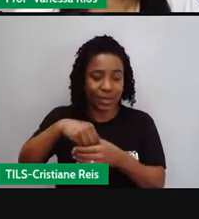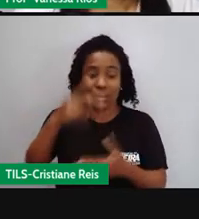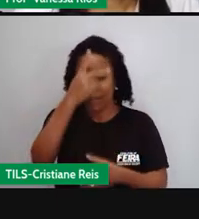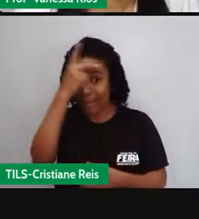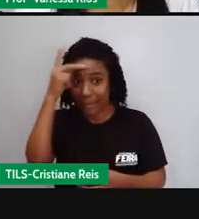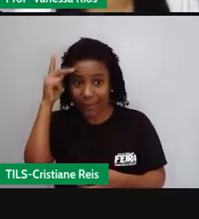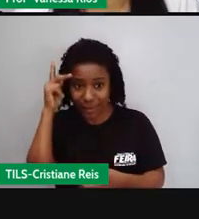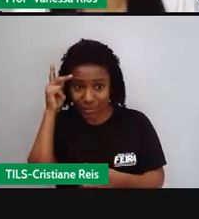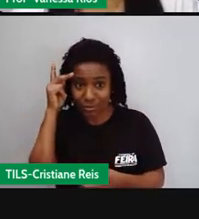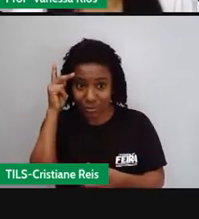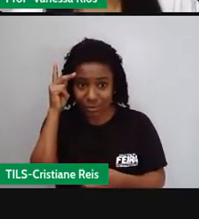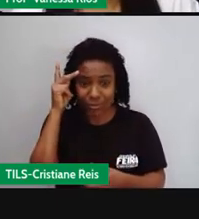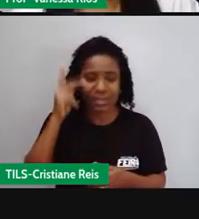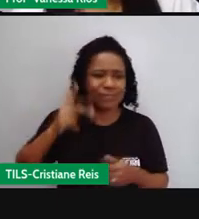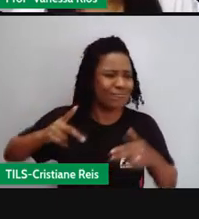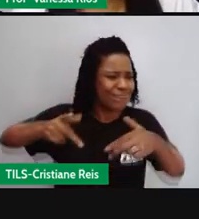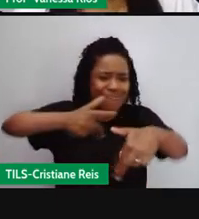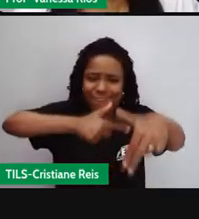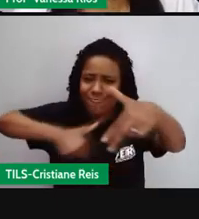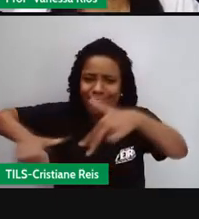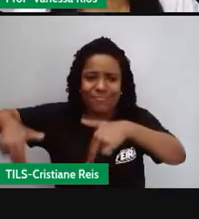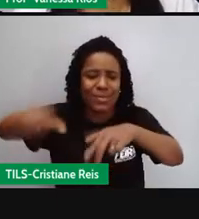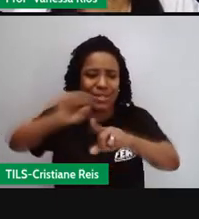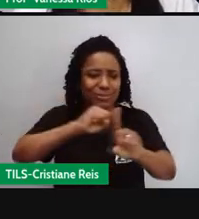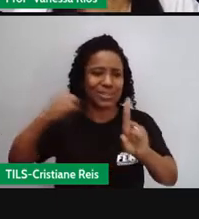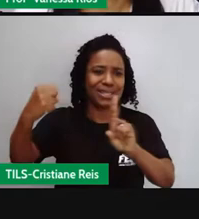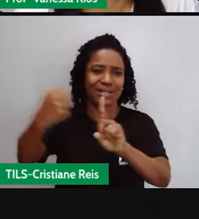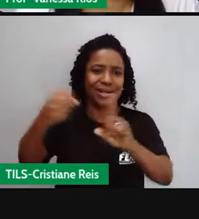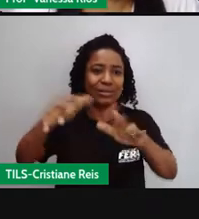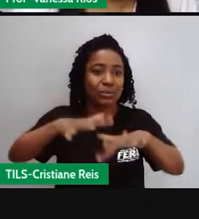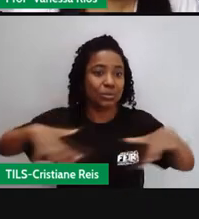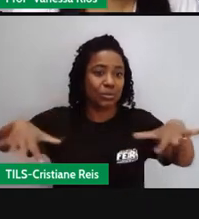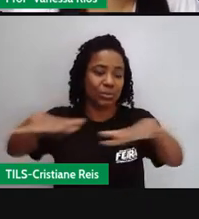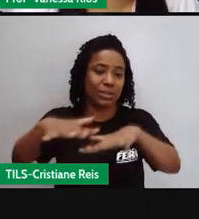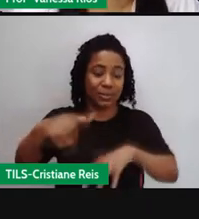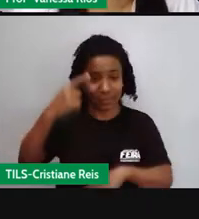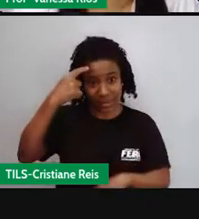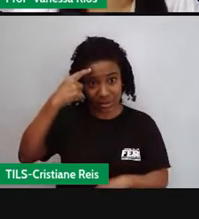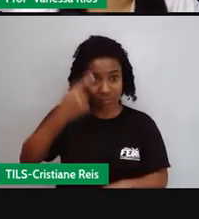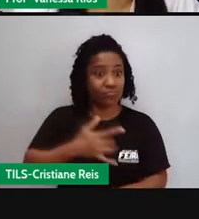em mim e eu preciso também pensar no bem-estar do próximo.